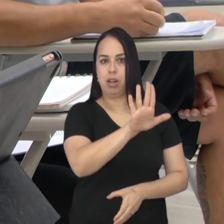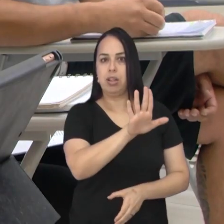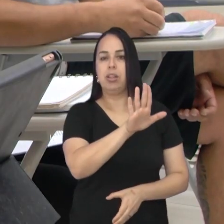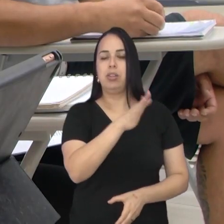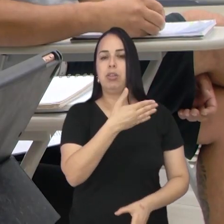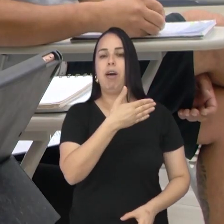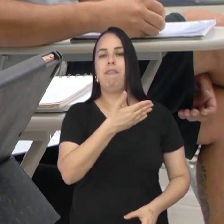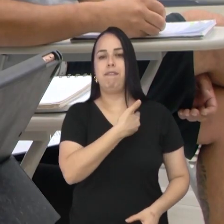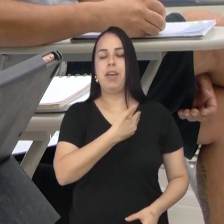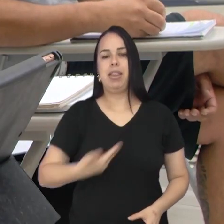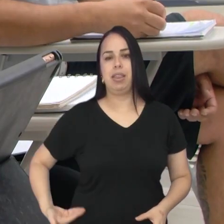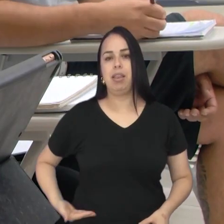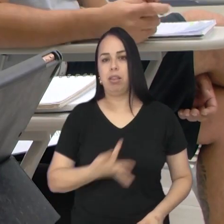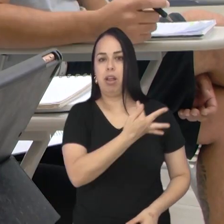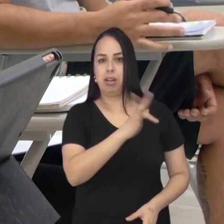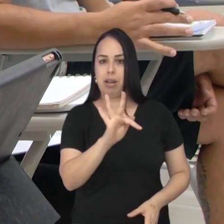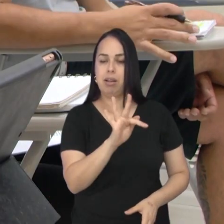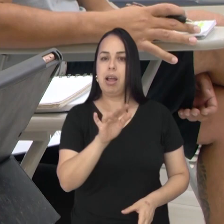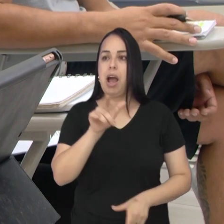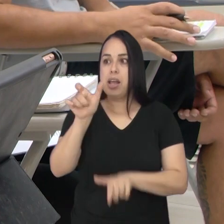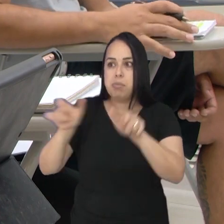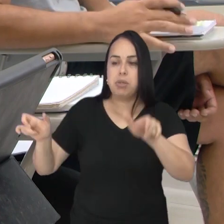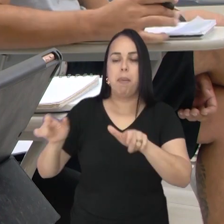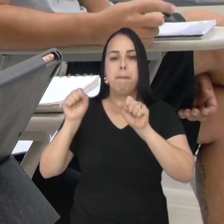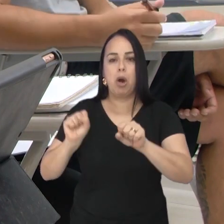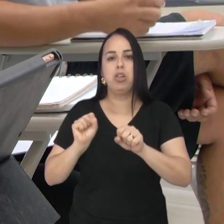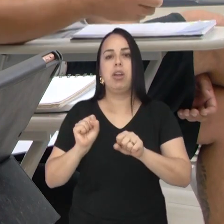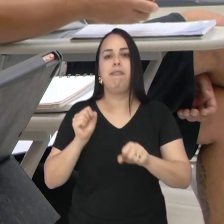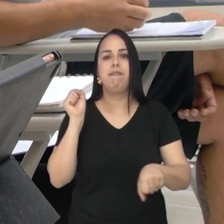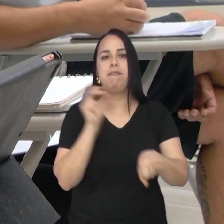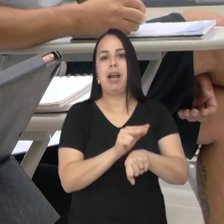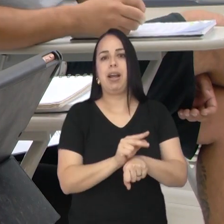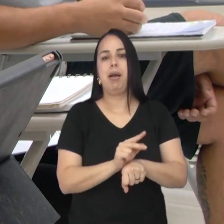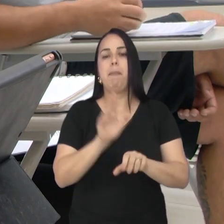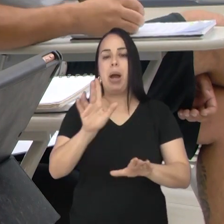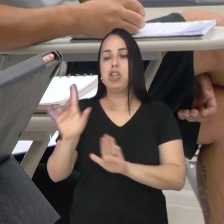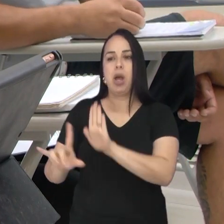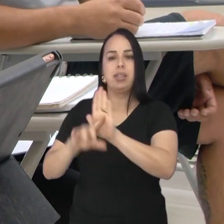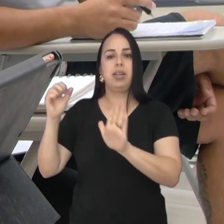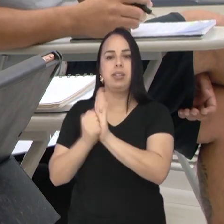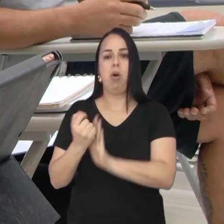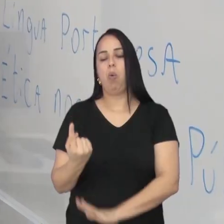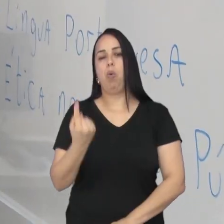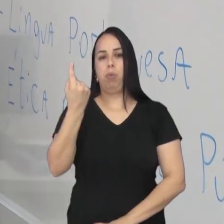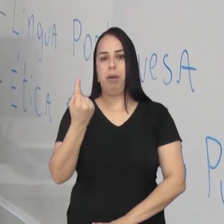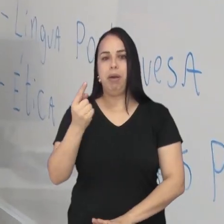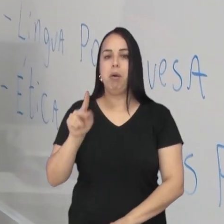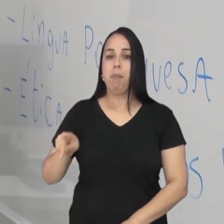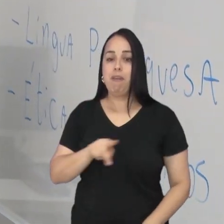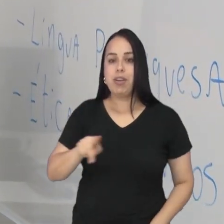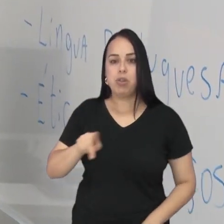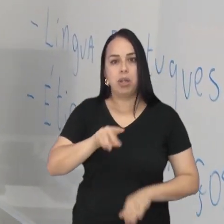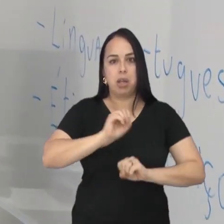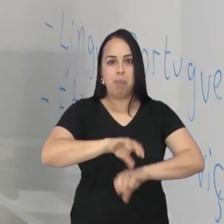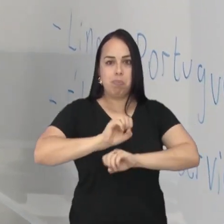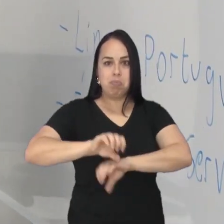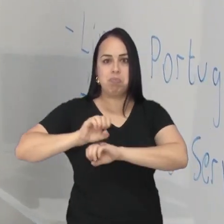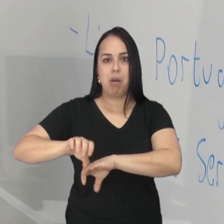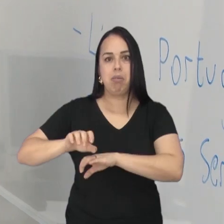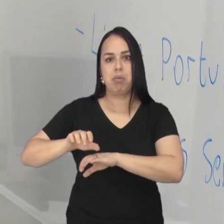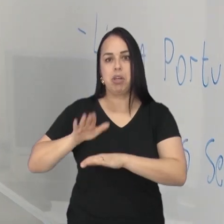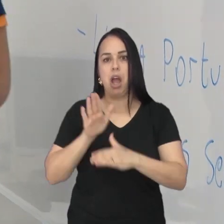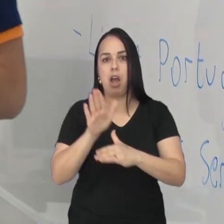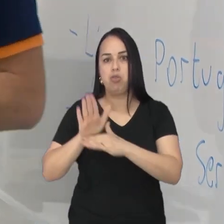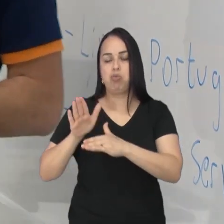órgãos federais, os candidatos poderão concorrer a várias vagas com uma única inscrição. Para esse professor que prepara